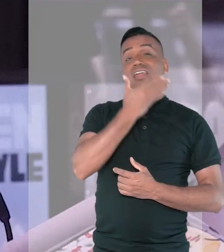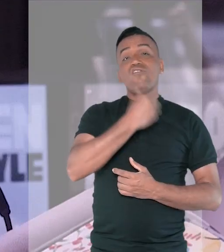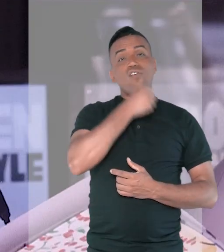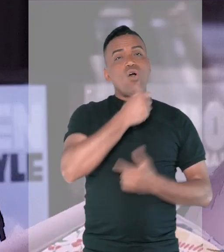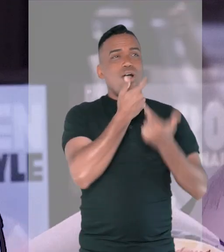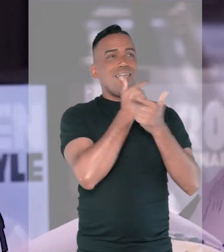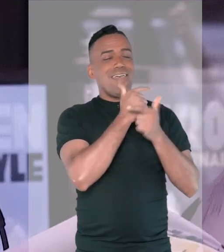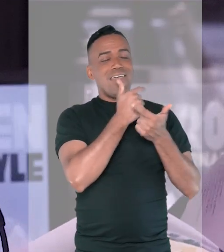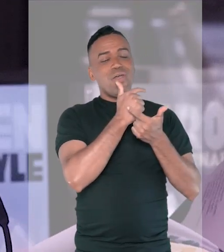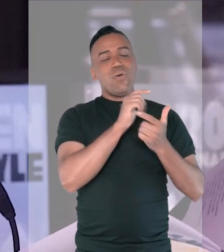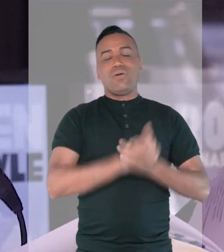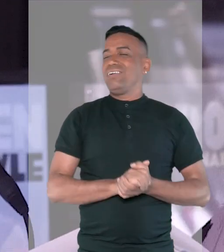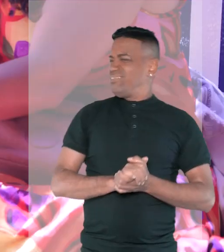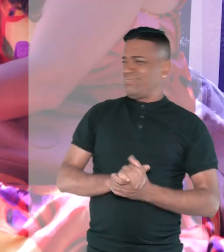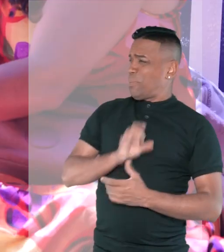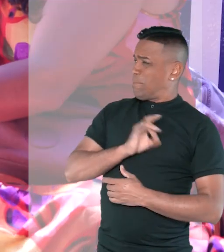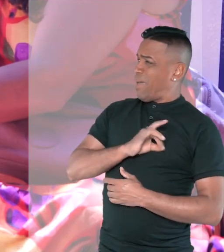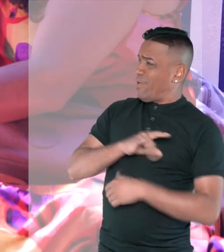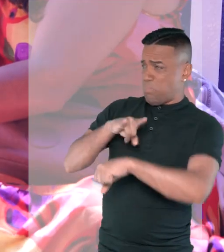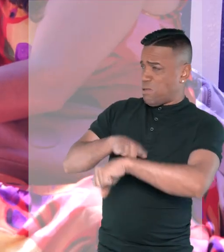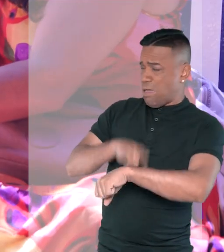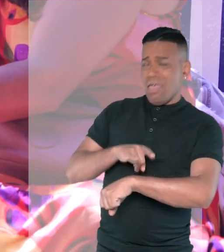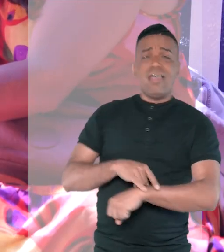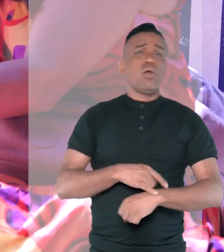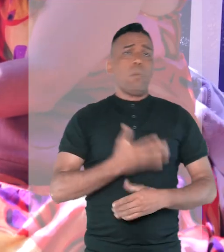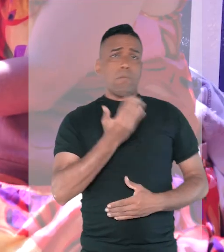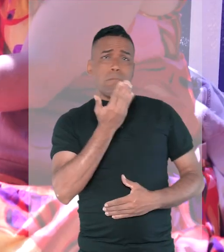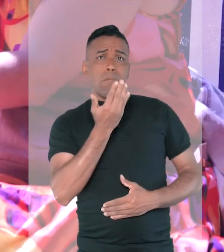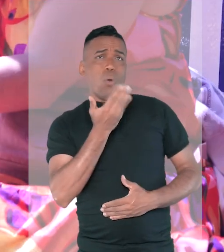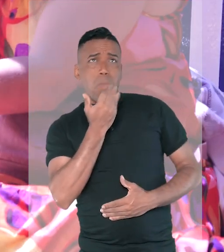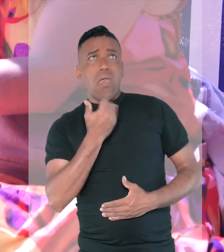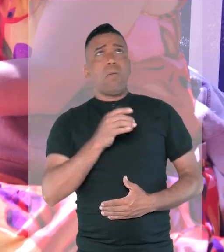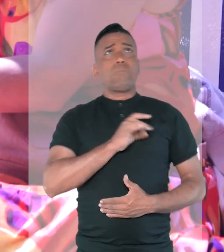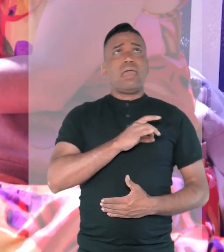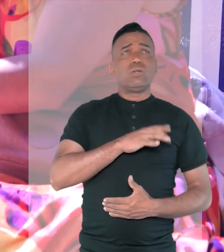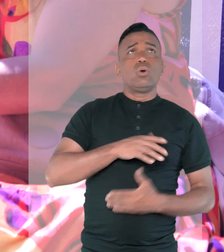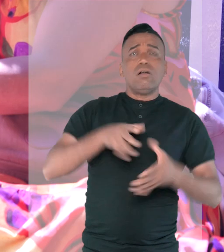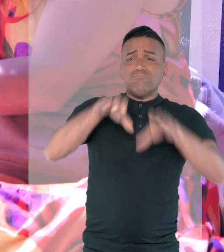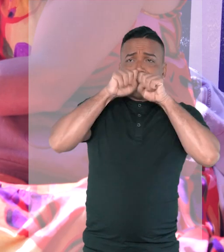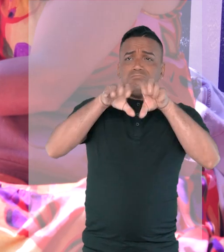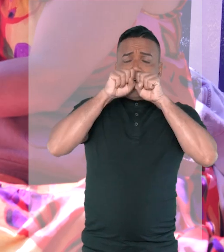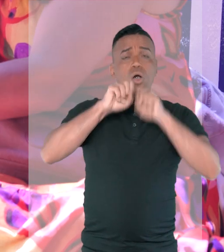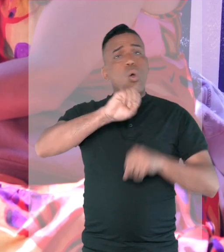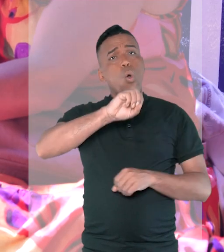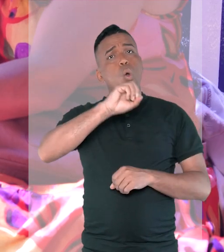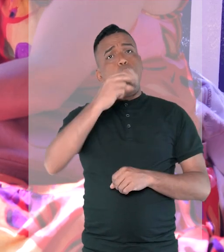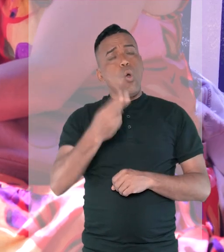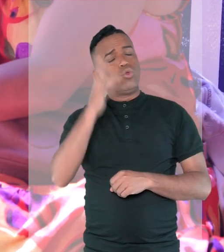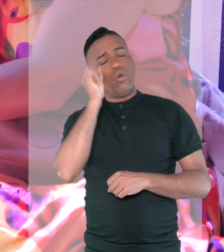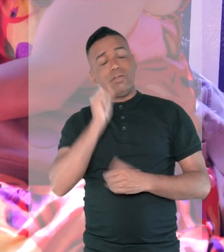Meu avô riu antes de responder. Uma espectadora na plateia segura o livro aberto para sua filha ler. Ou de